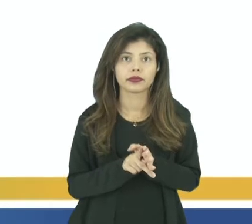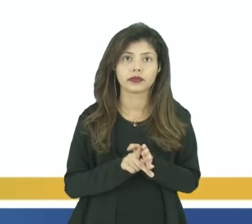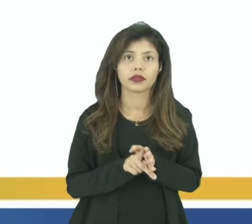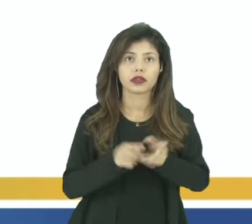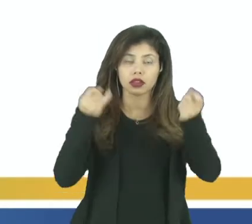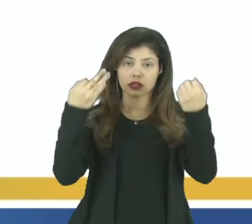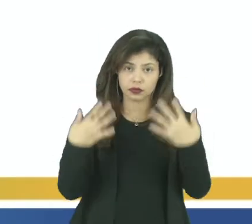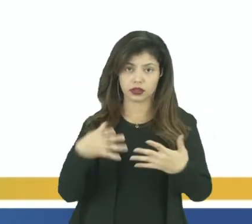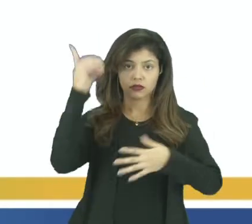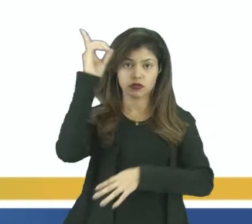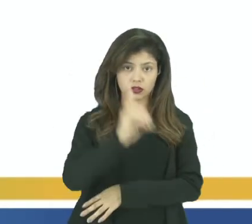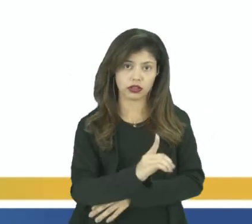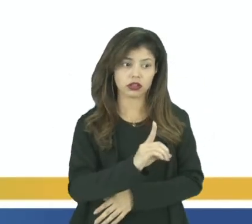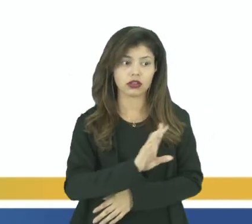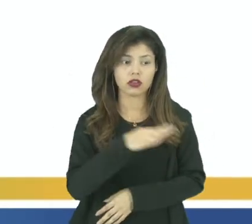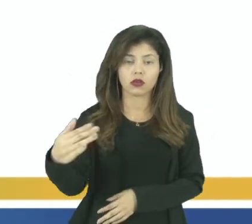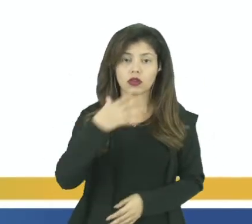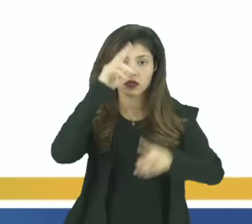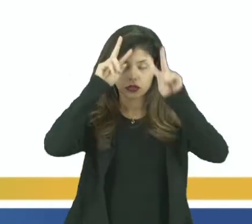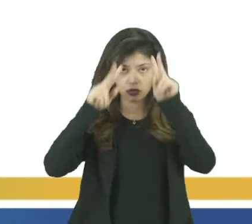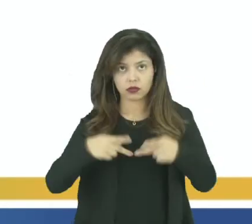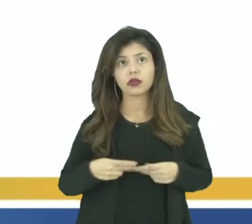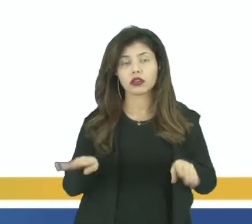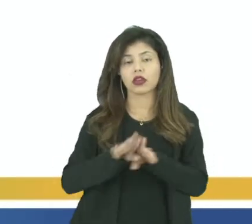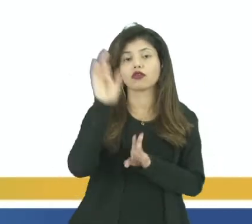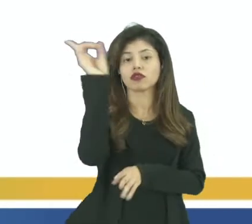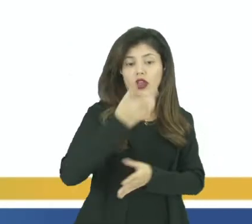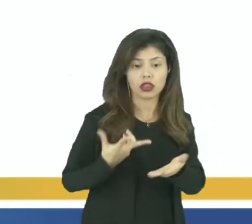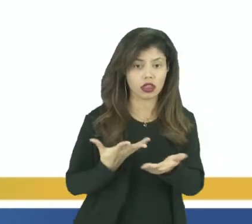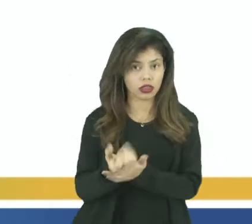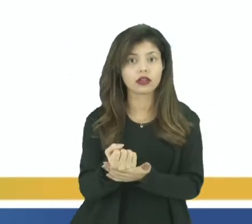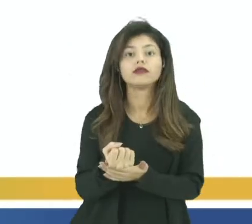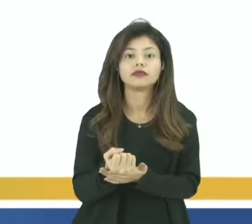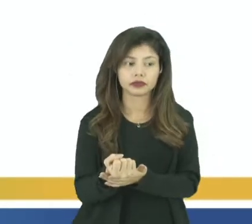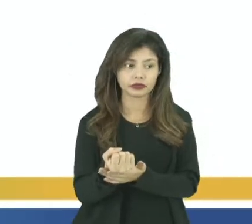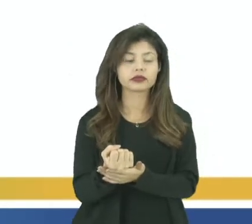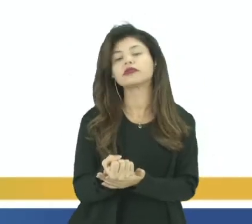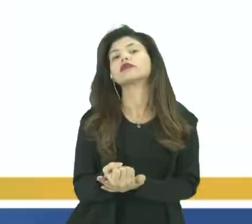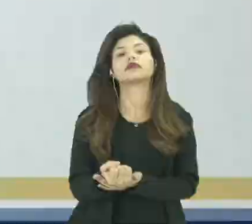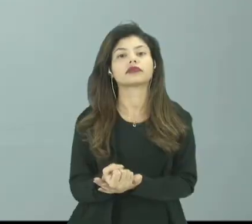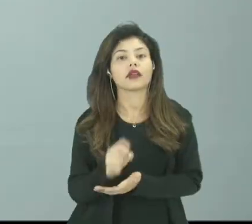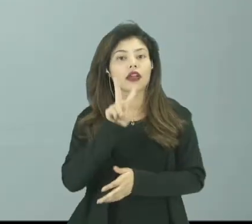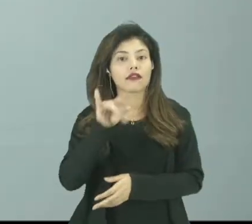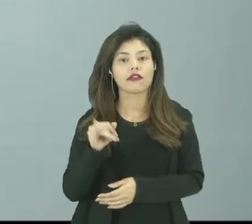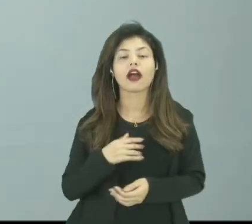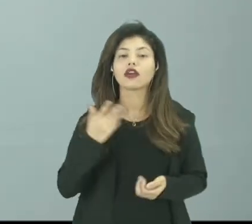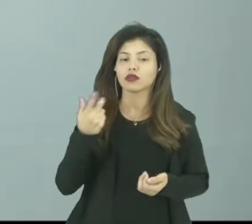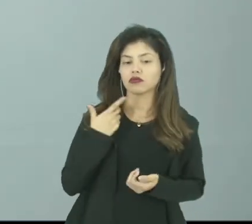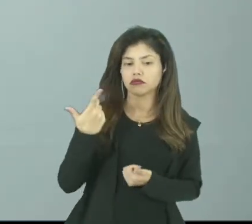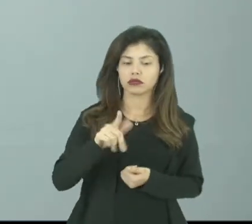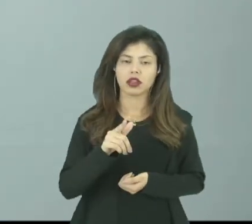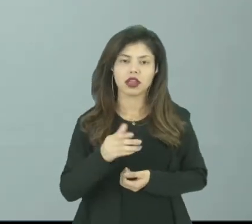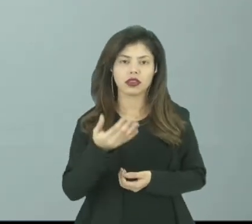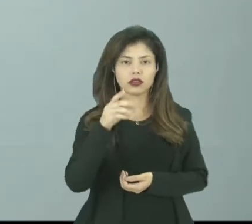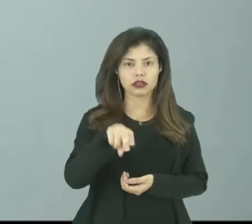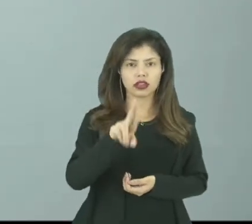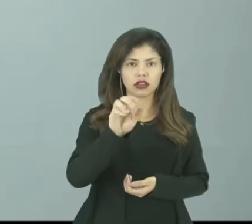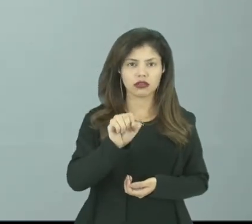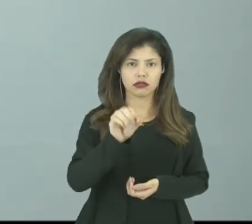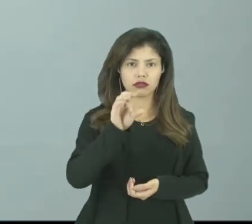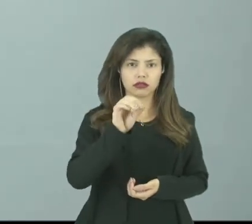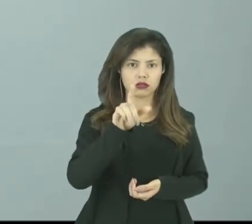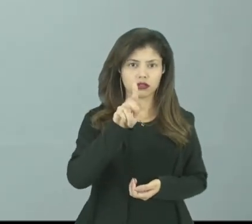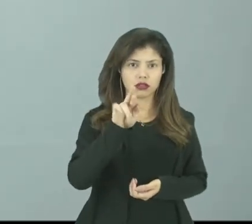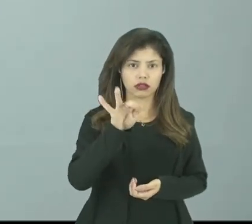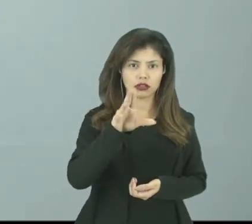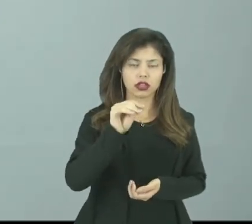esse direito, e quando o homem tem esse direito adquirido, ele vai negociar com um soberano, com